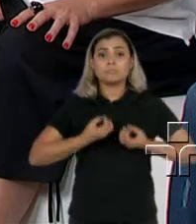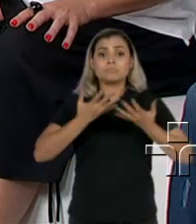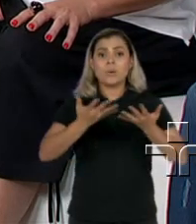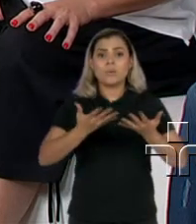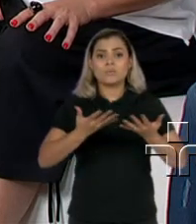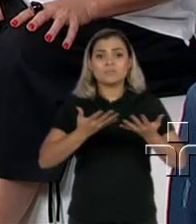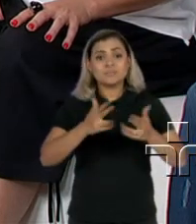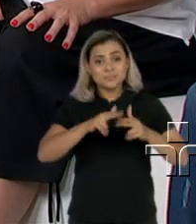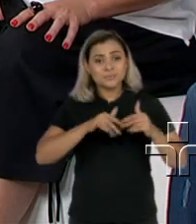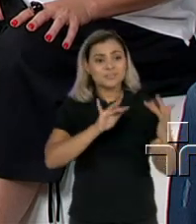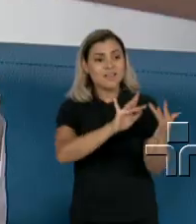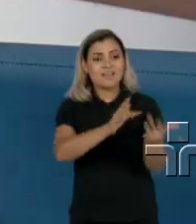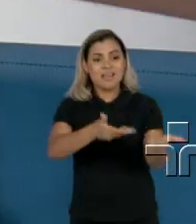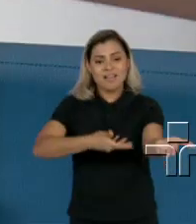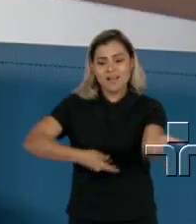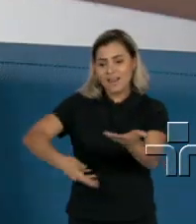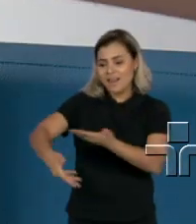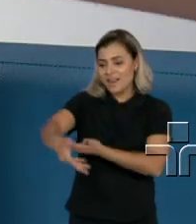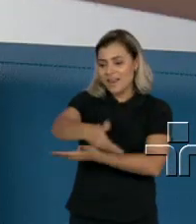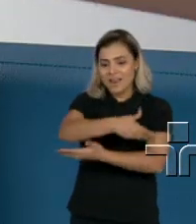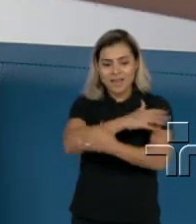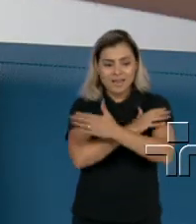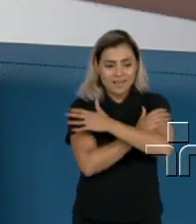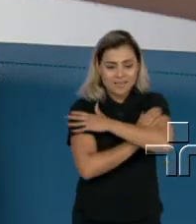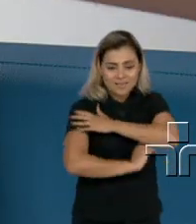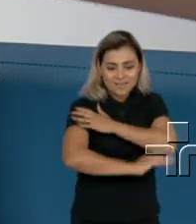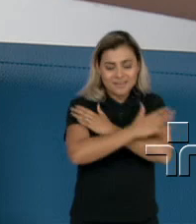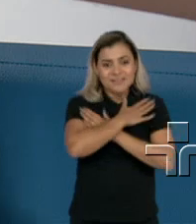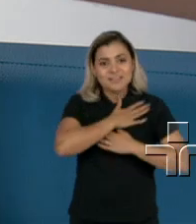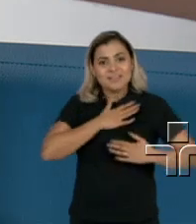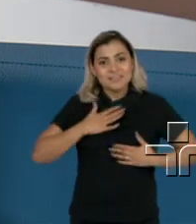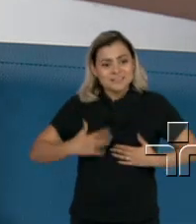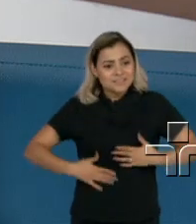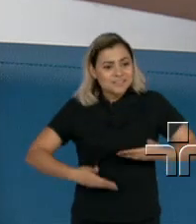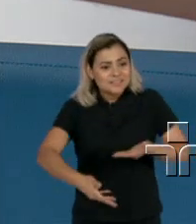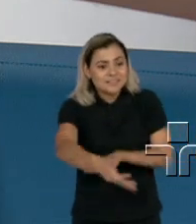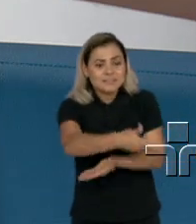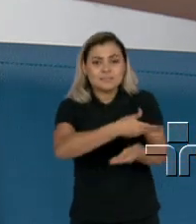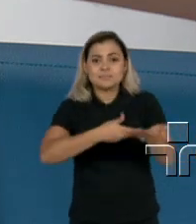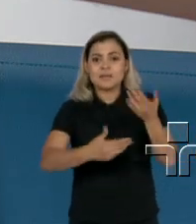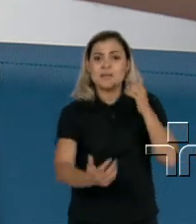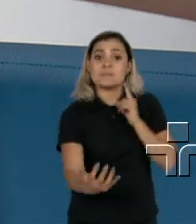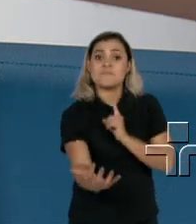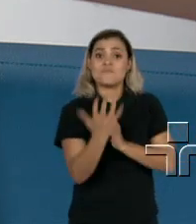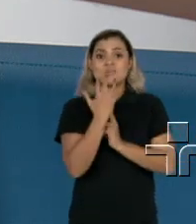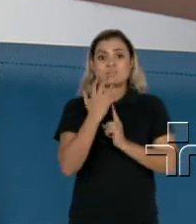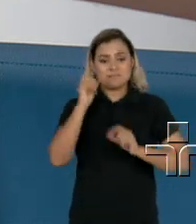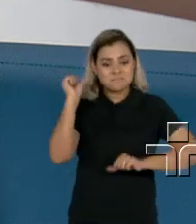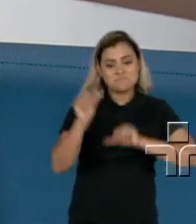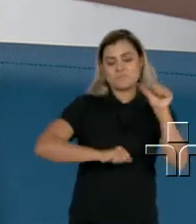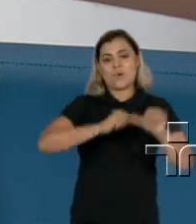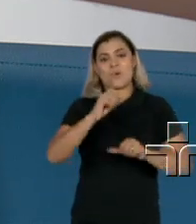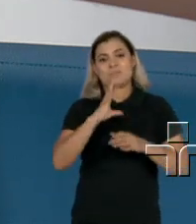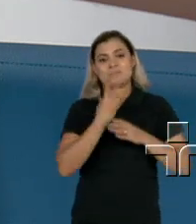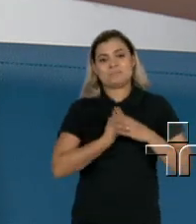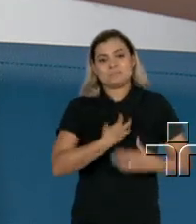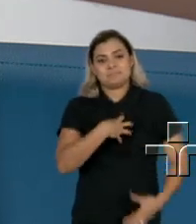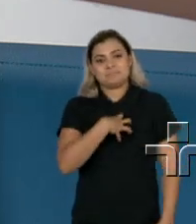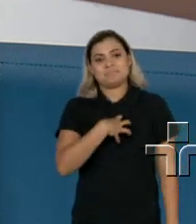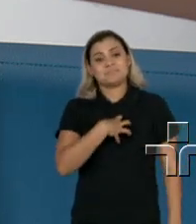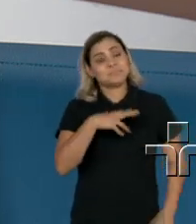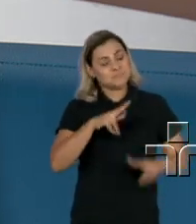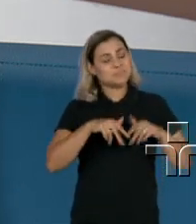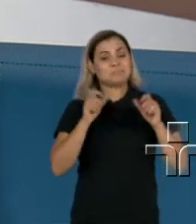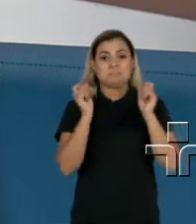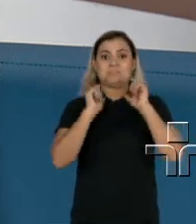muito então essa coisa do toque acaba transformando essas pessoas e é realmente é